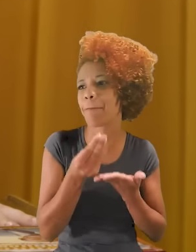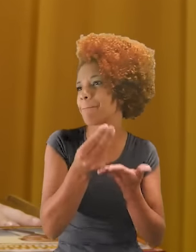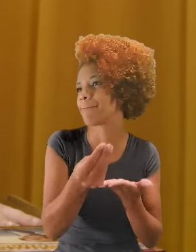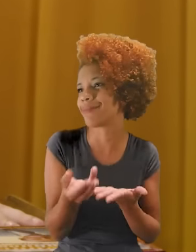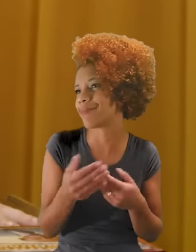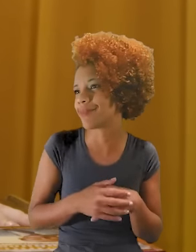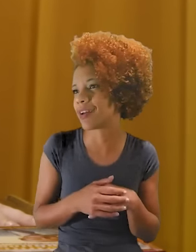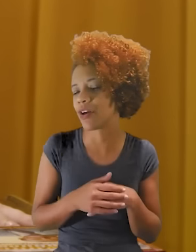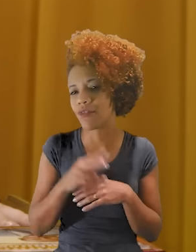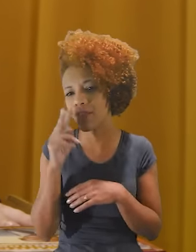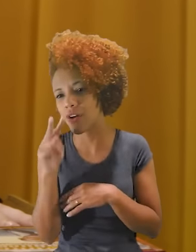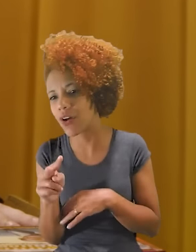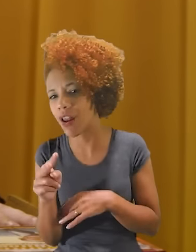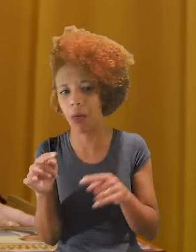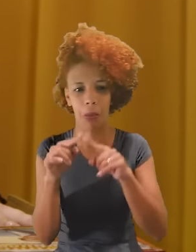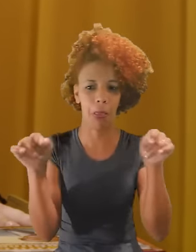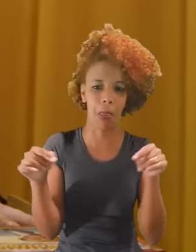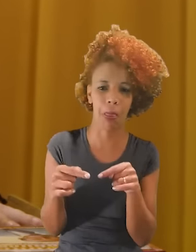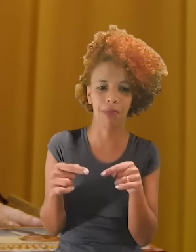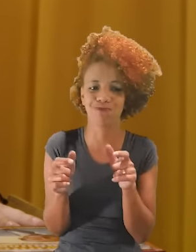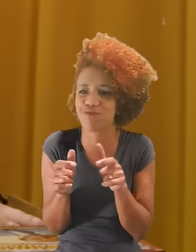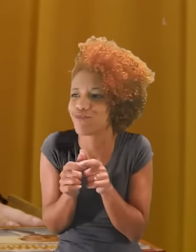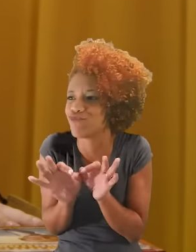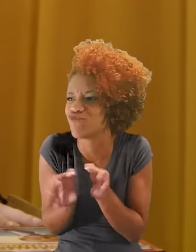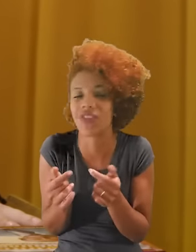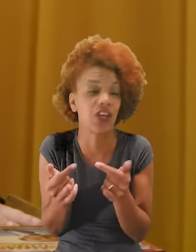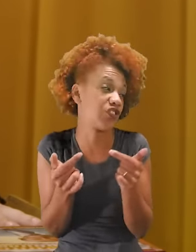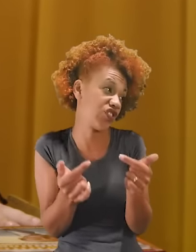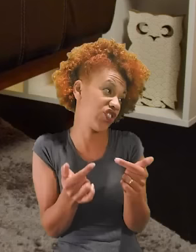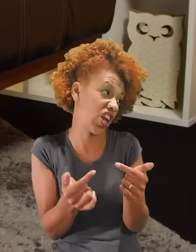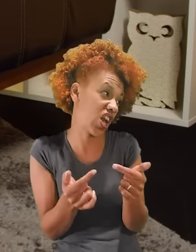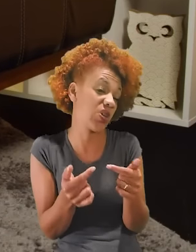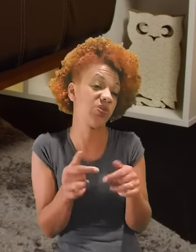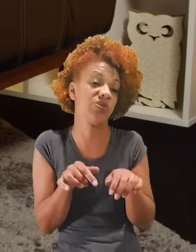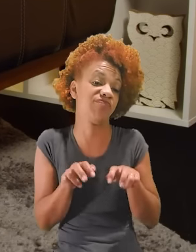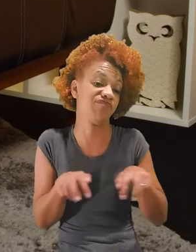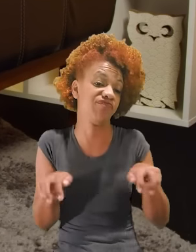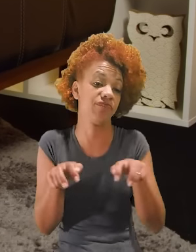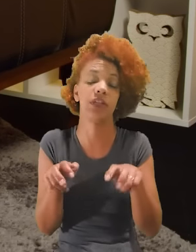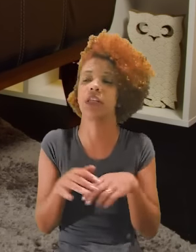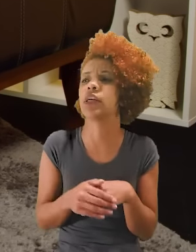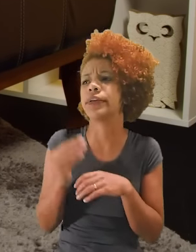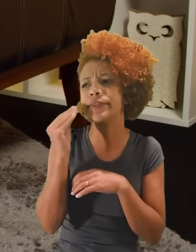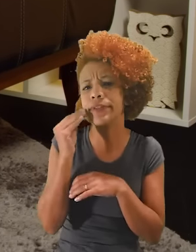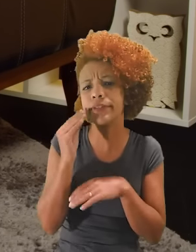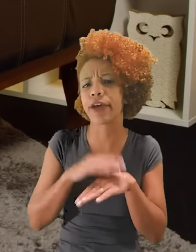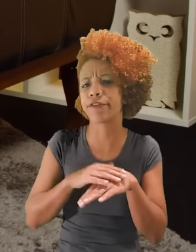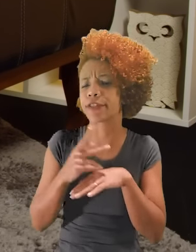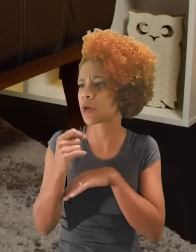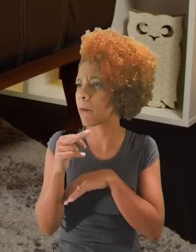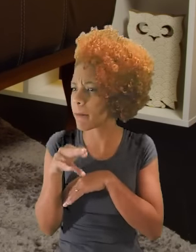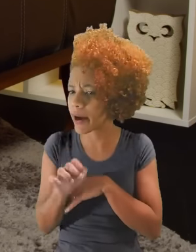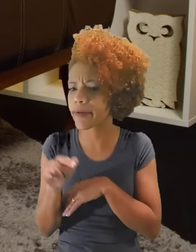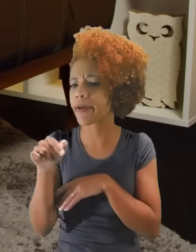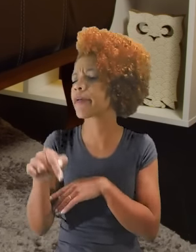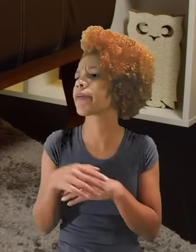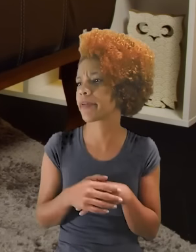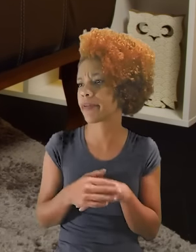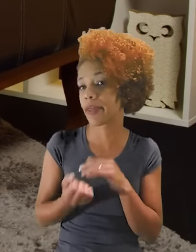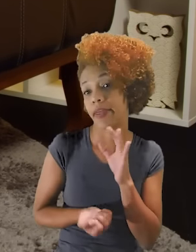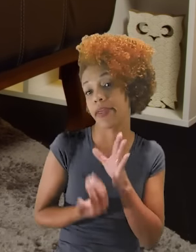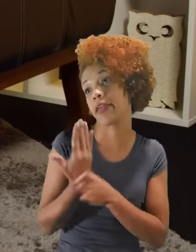cara vai ver o estúdio, não é tão mágico quanto um filme, como ele imagina. Sim, meio chato. Meio chato. Escritório. E aí ele falou, pô, cara, eu vou tentar fazer um parquinho aqui dentro.